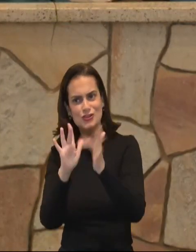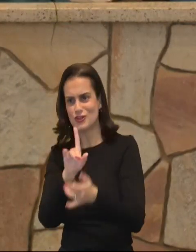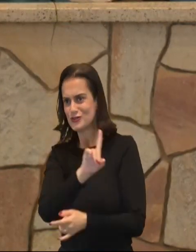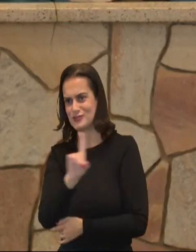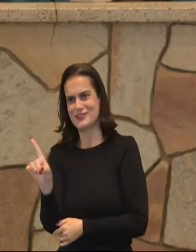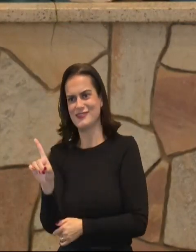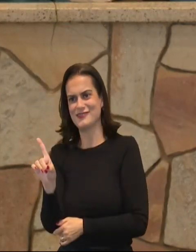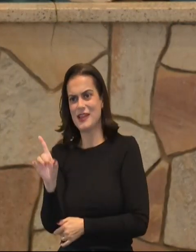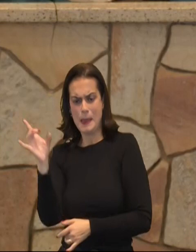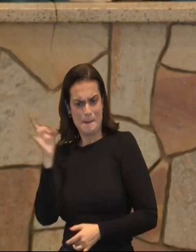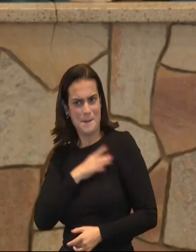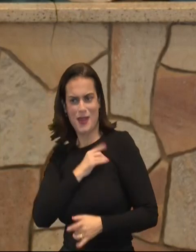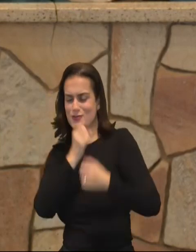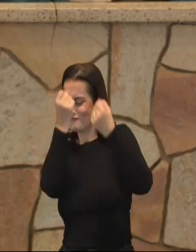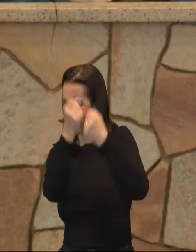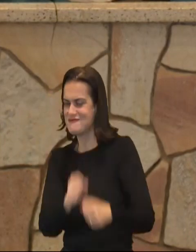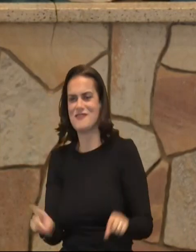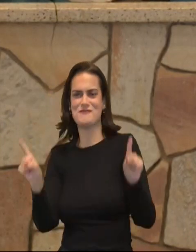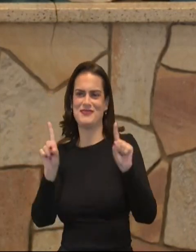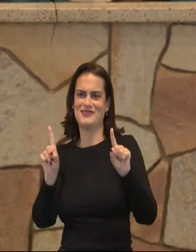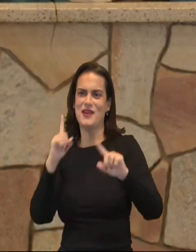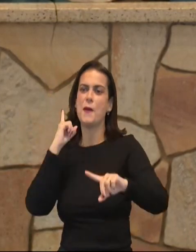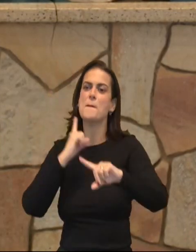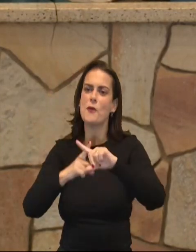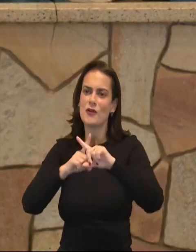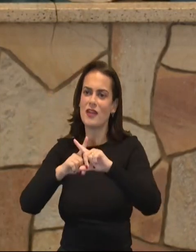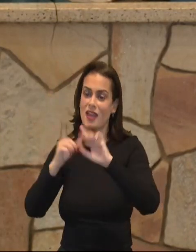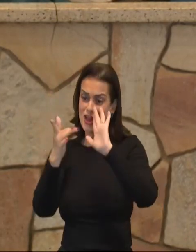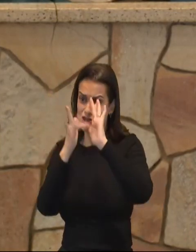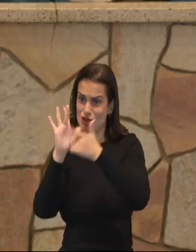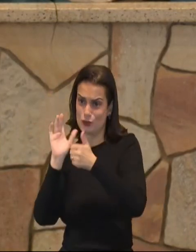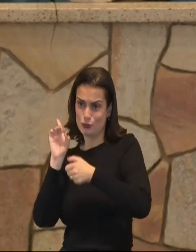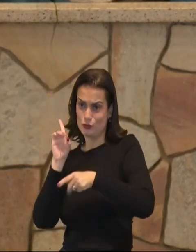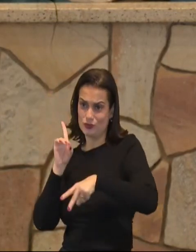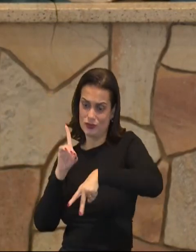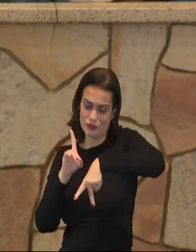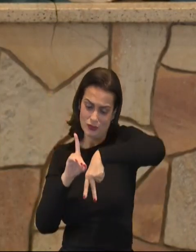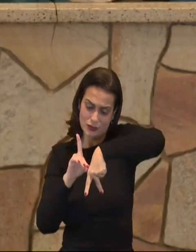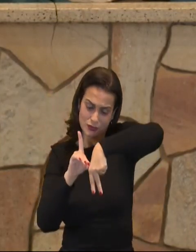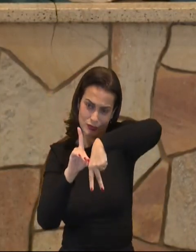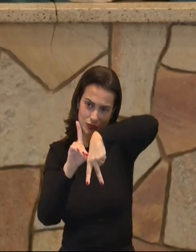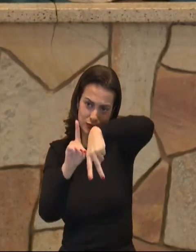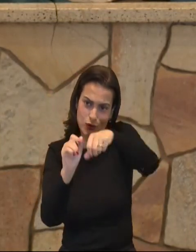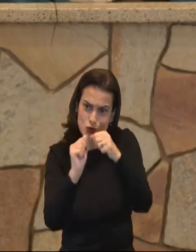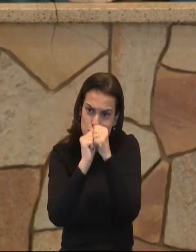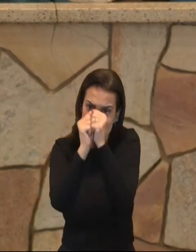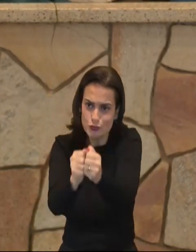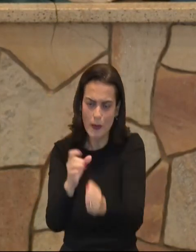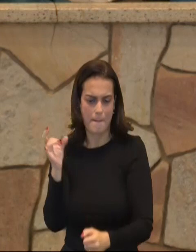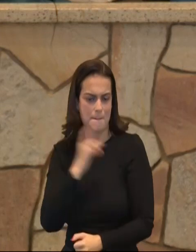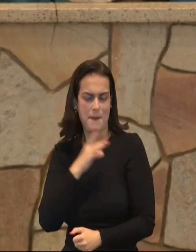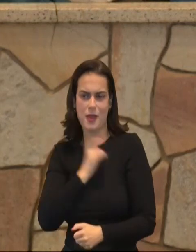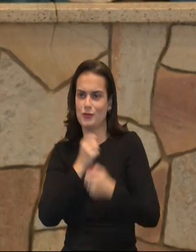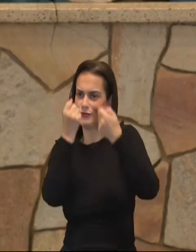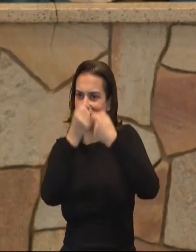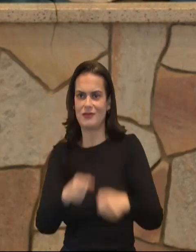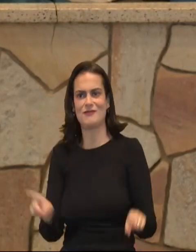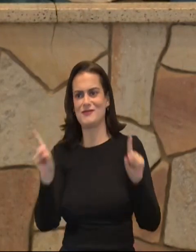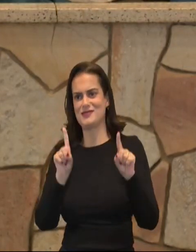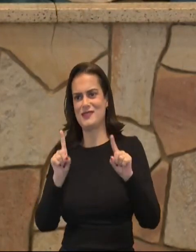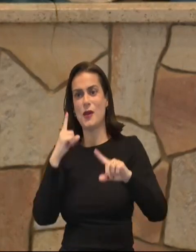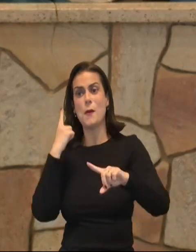não tema, pois estou com você. Não tenha medo,